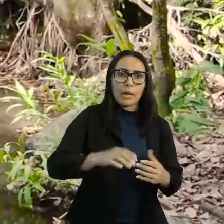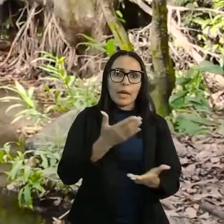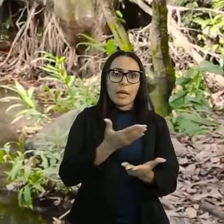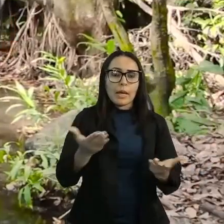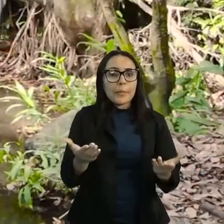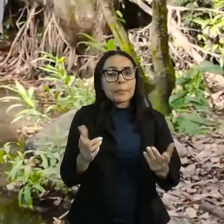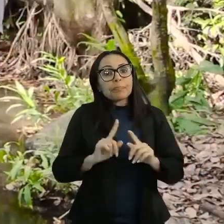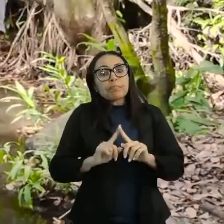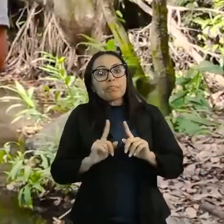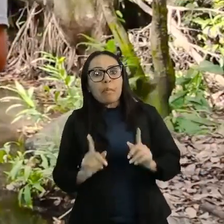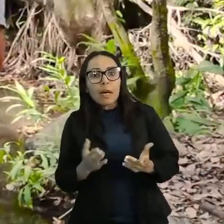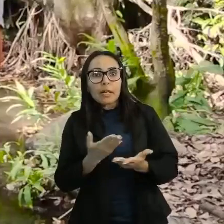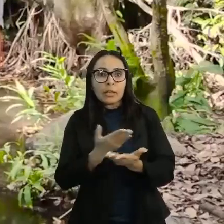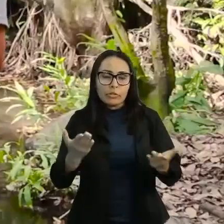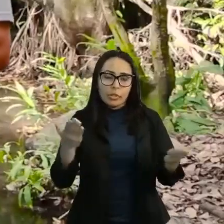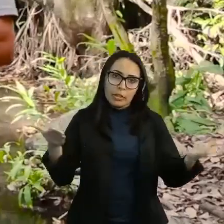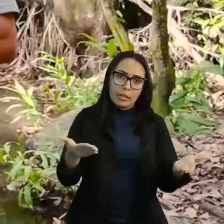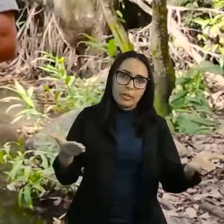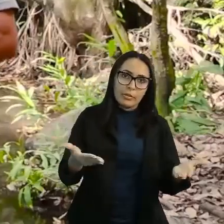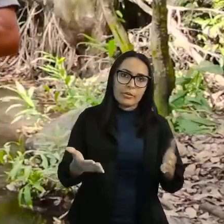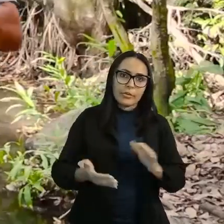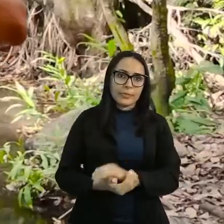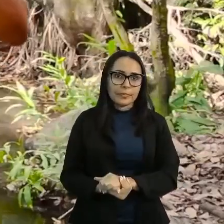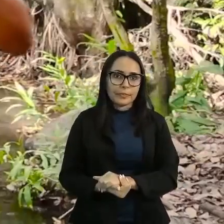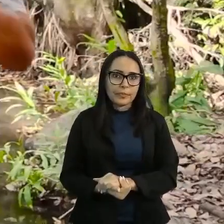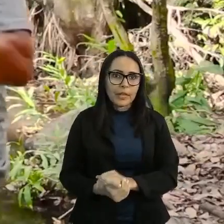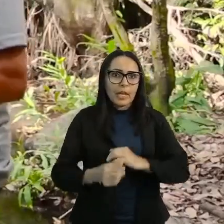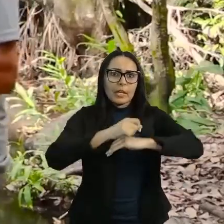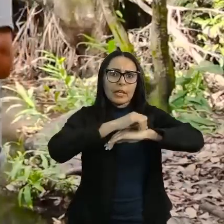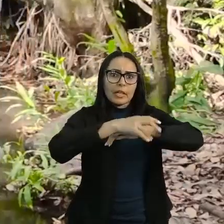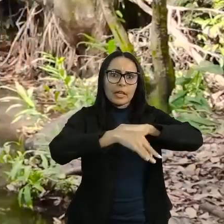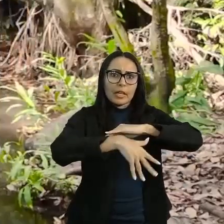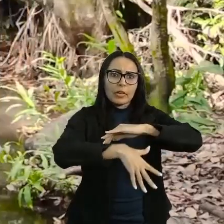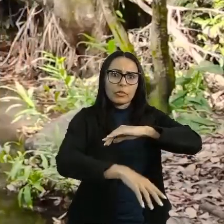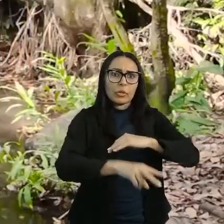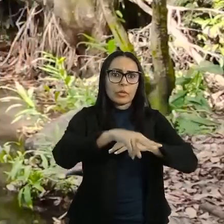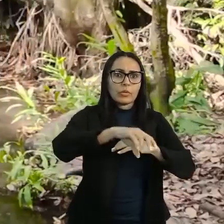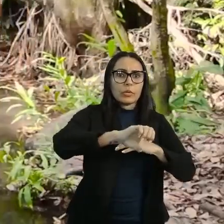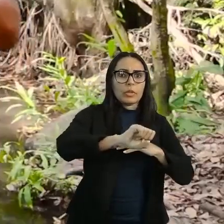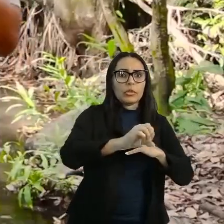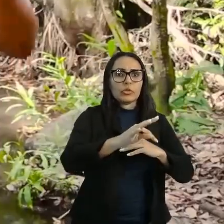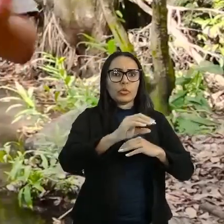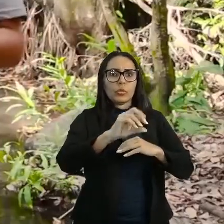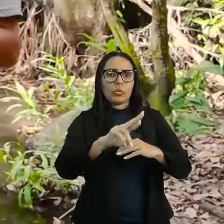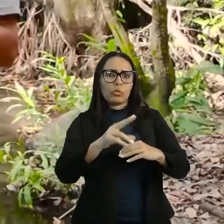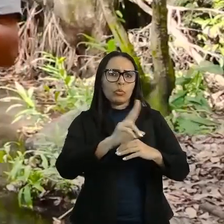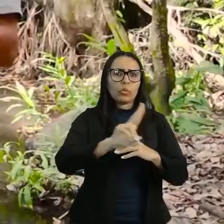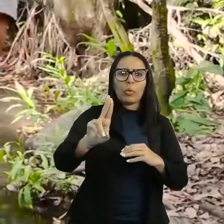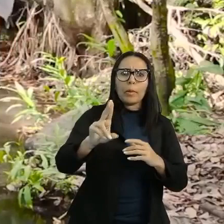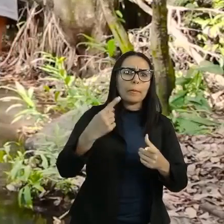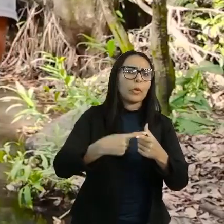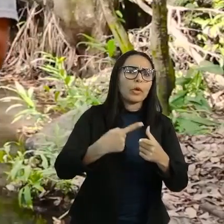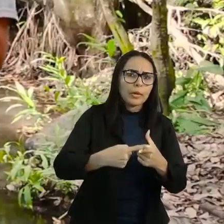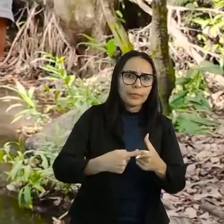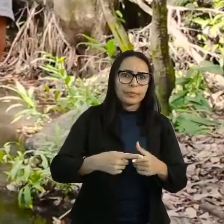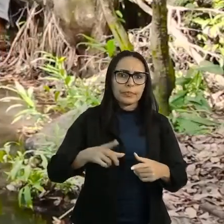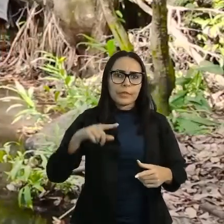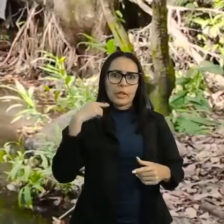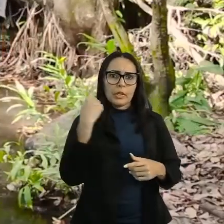se identifique com a filosofia como um todo, morar numa área rural, no nosso caso, que a gente está falando de uma comunidade rural, é um desafio hoje em dia, porque